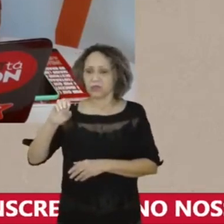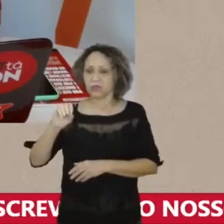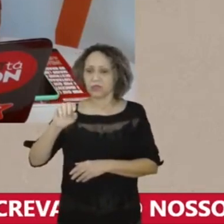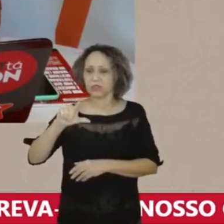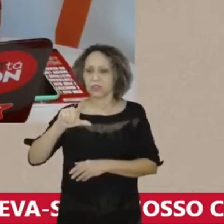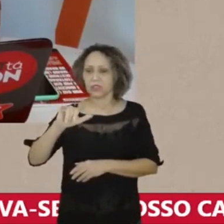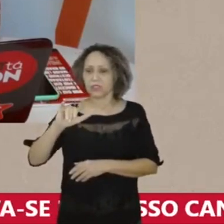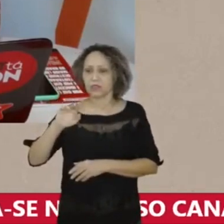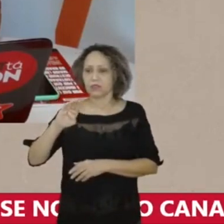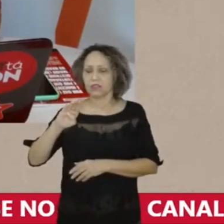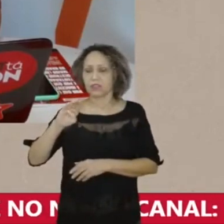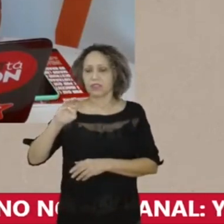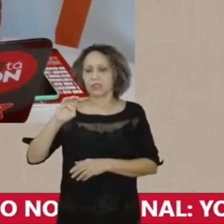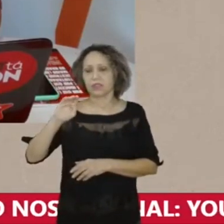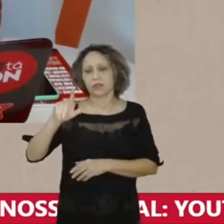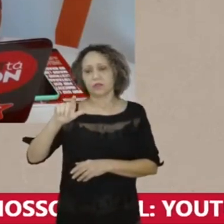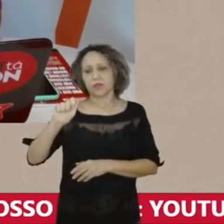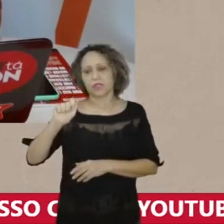mesmo